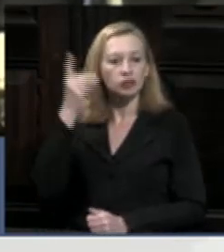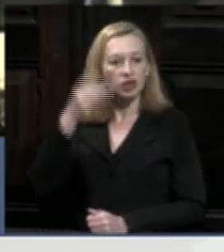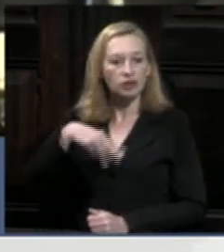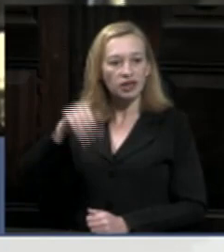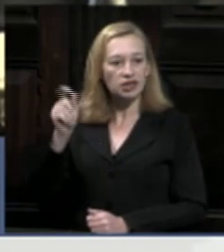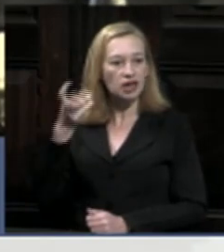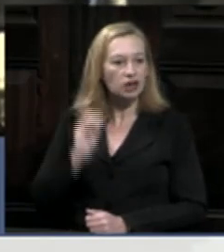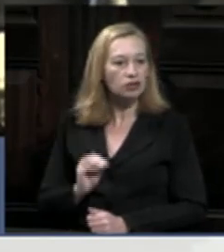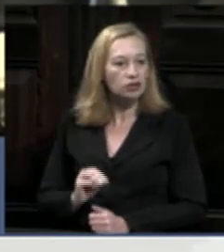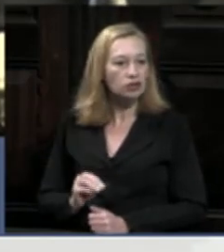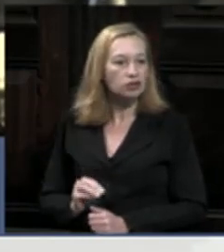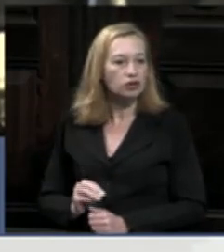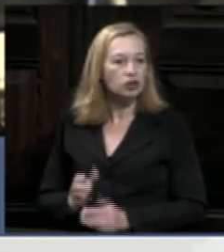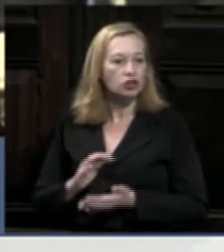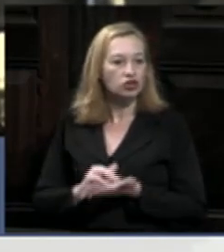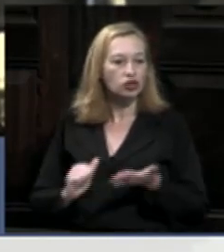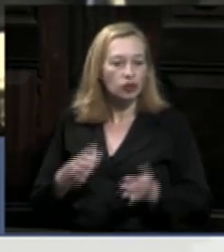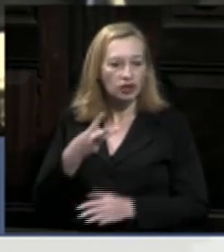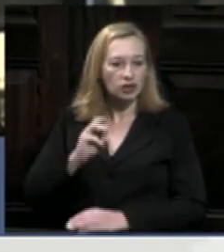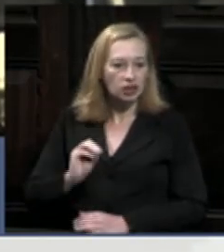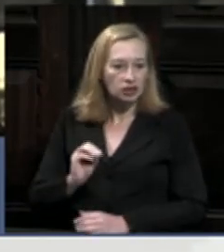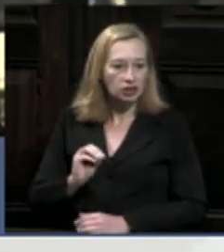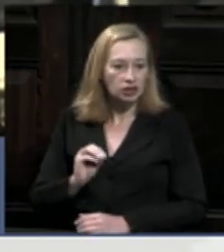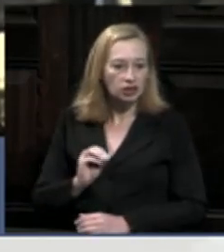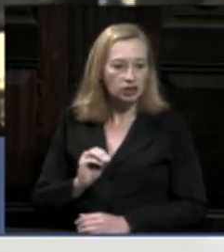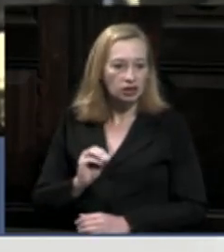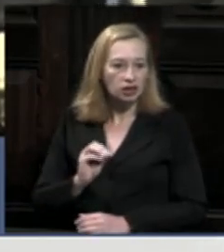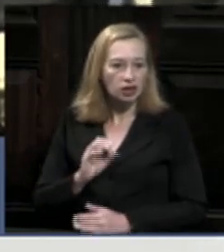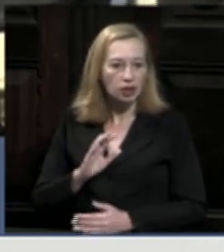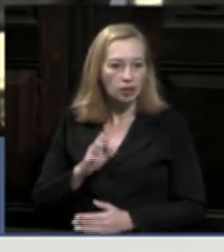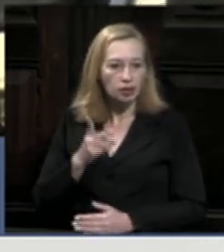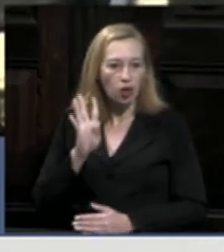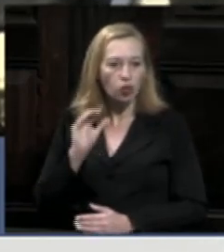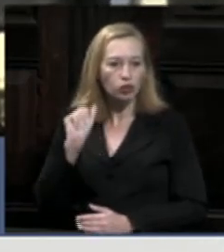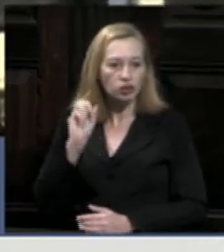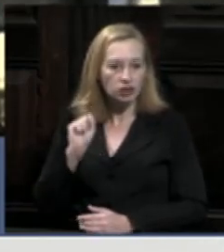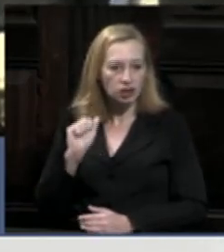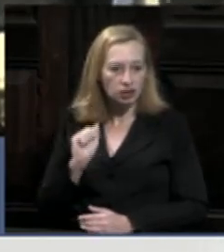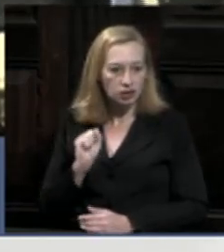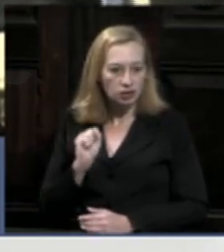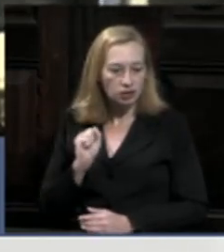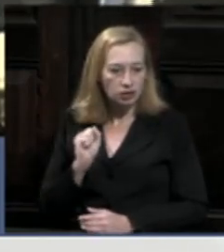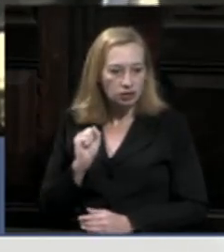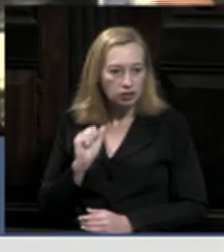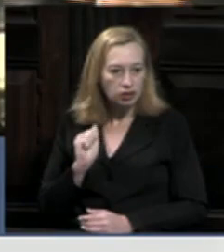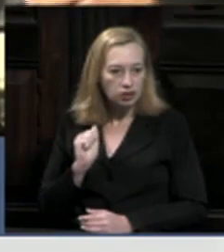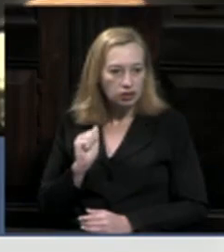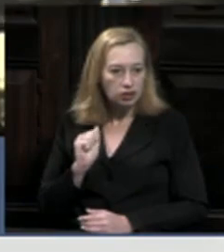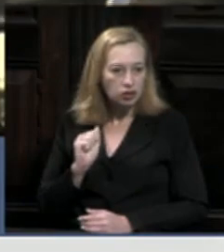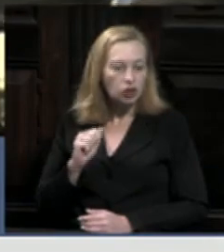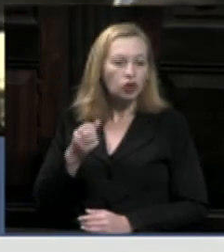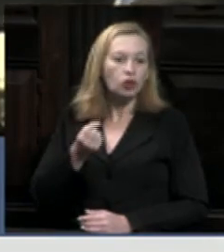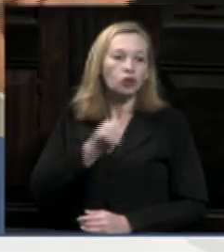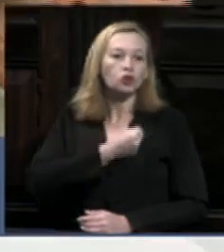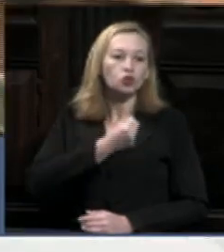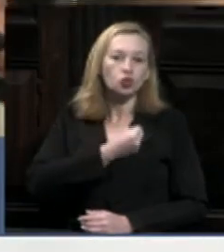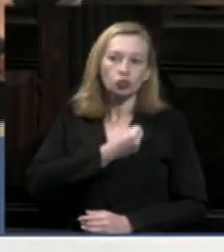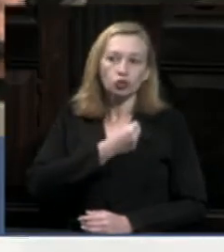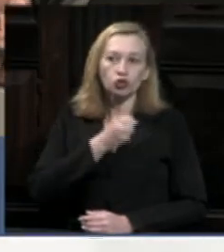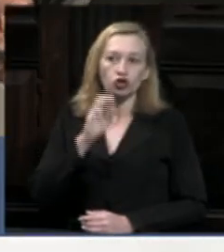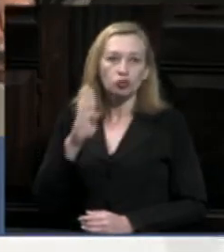retirou a 30 da bolsa é do acúmulo de bolsas -34